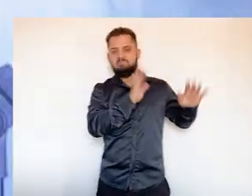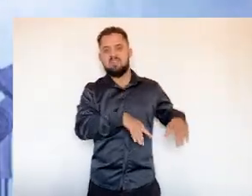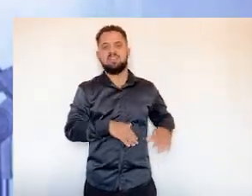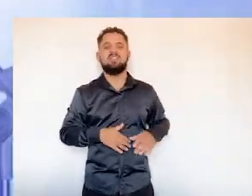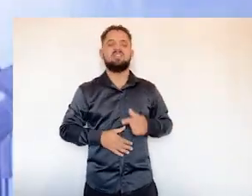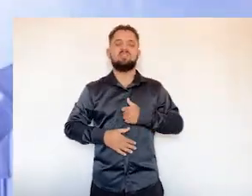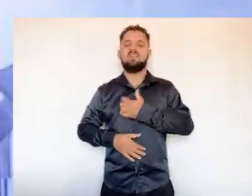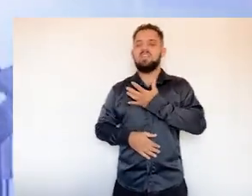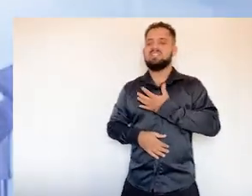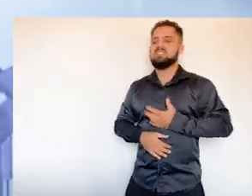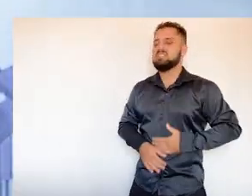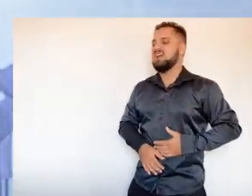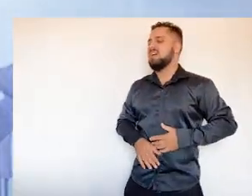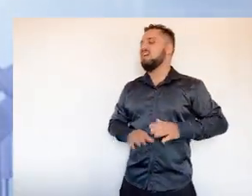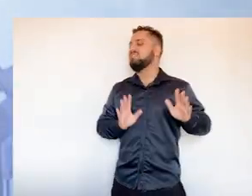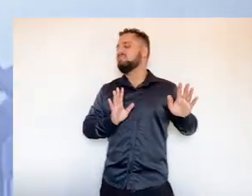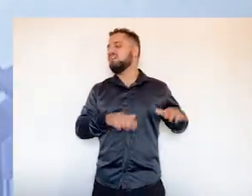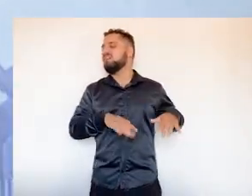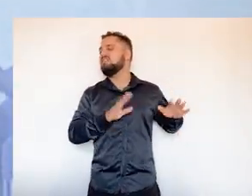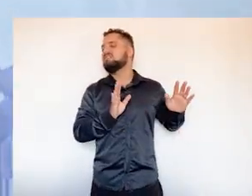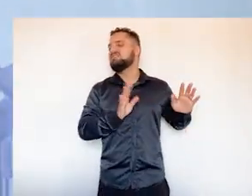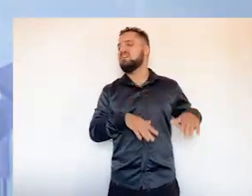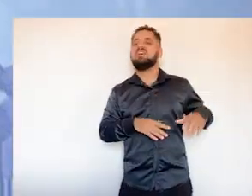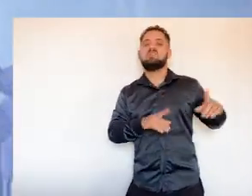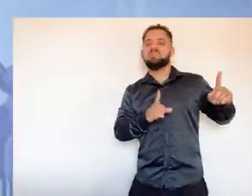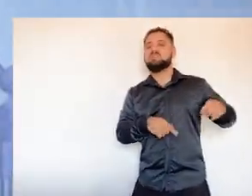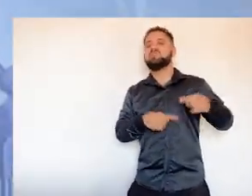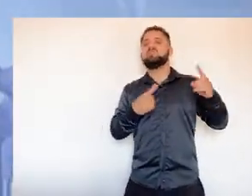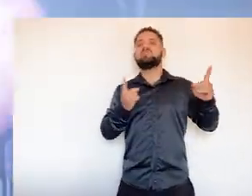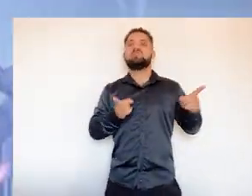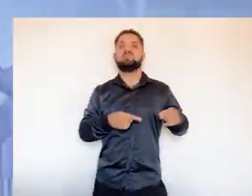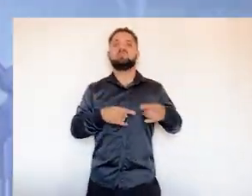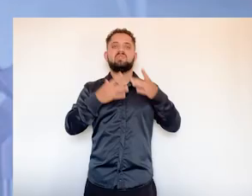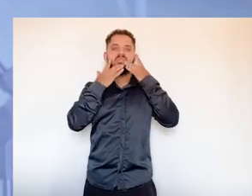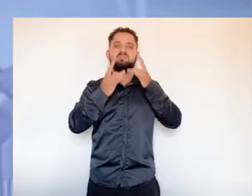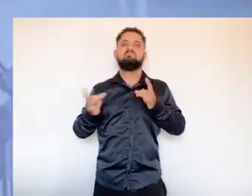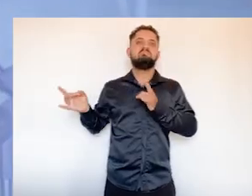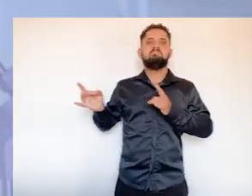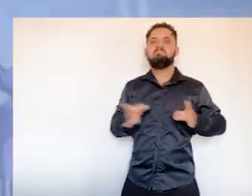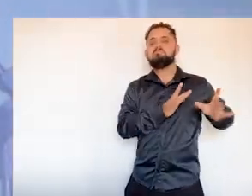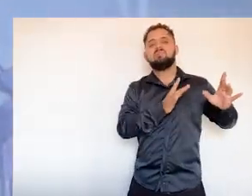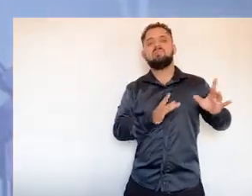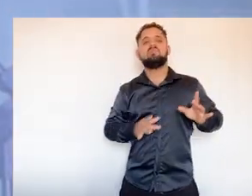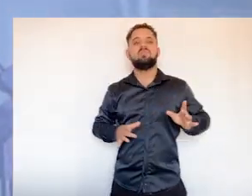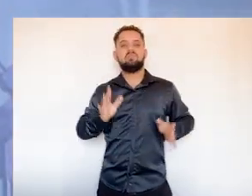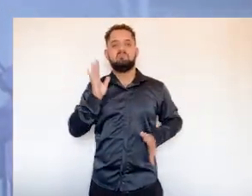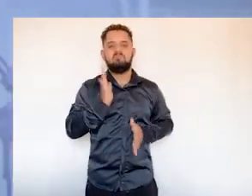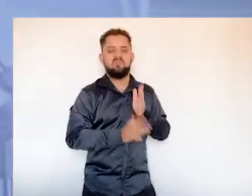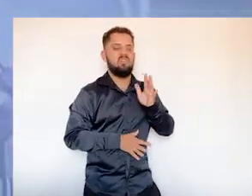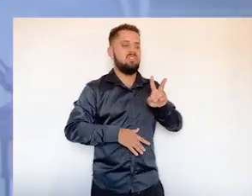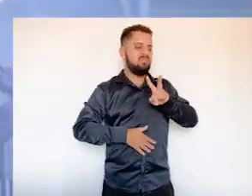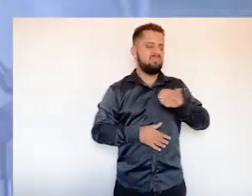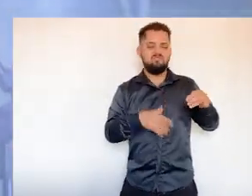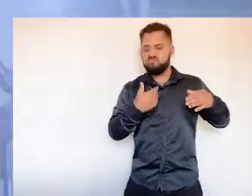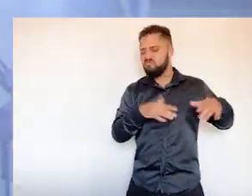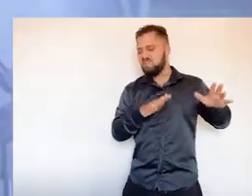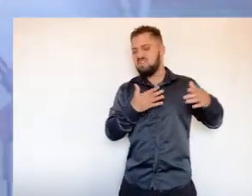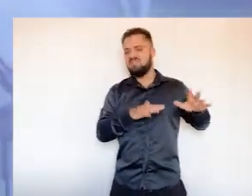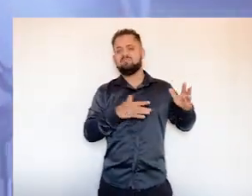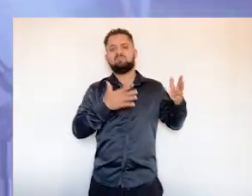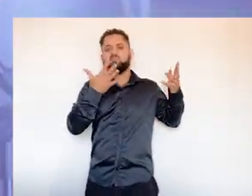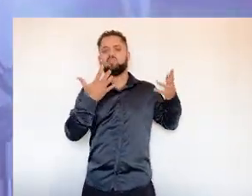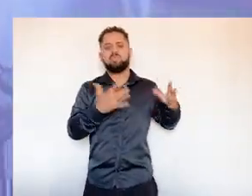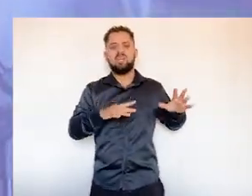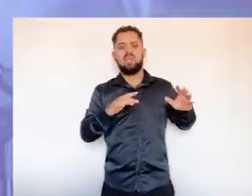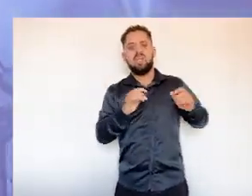for trazer alguma coisa, vê se traz a novidade. Eu tô cansado, vê se chove. Só no molhado, olho de peroba e filtro